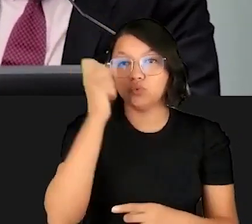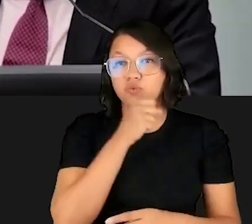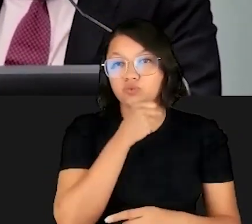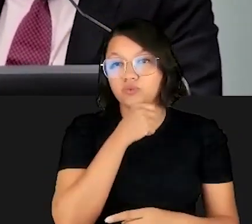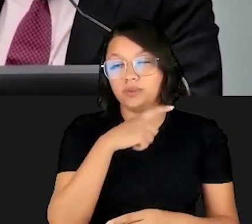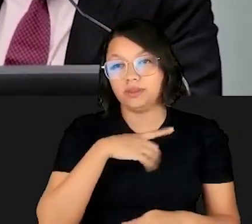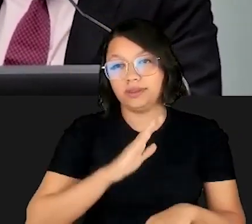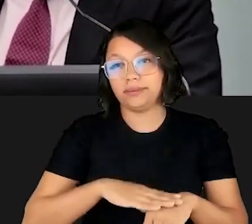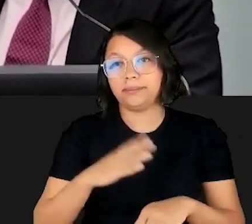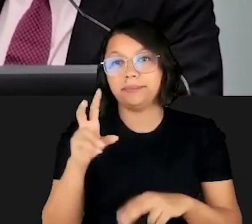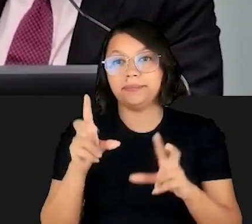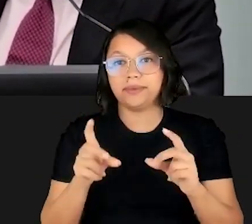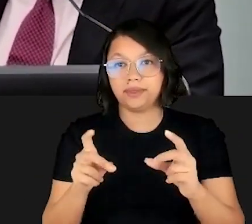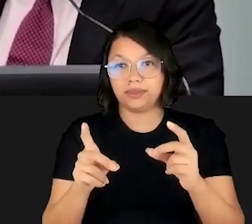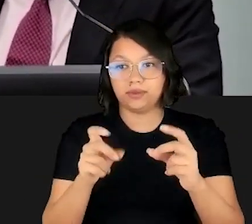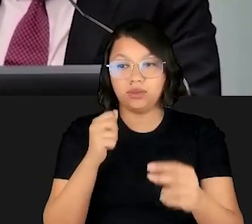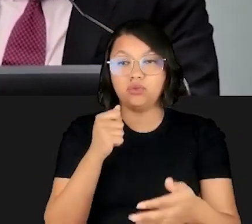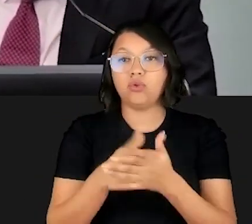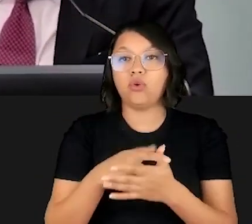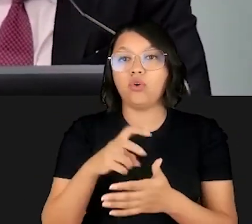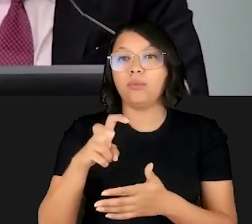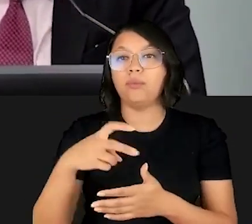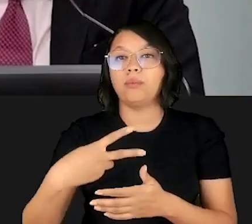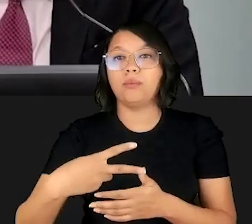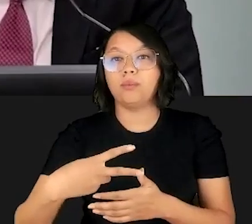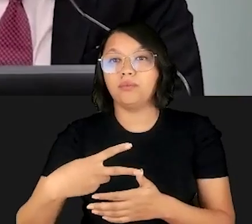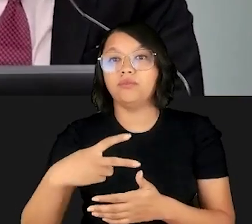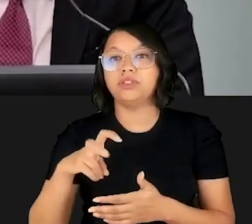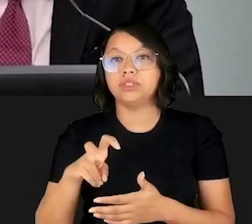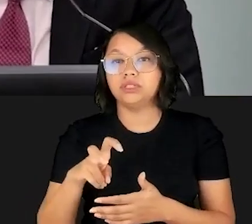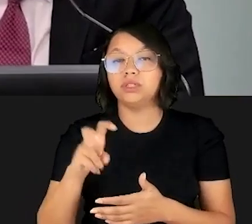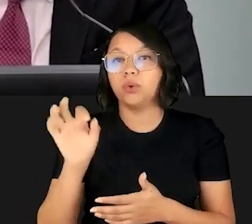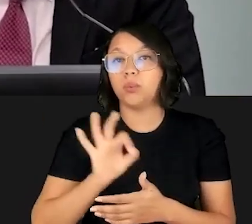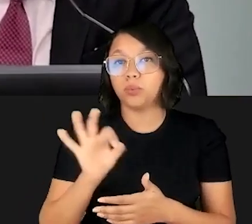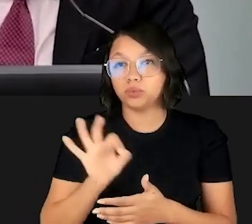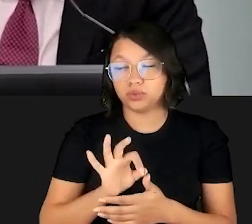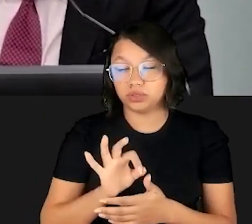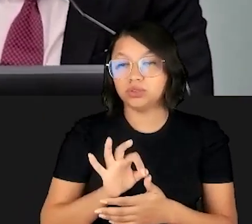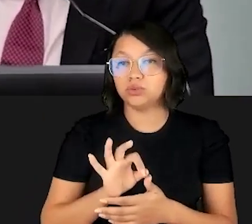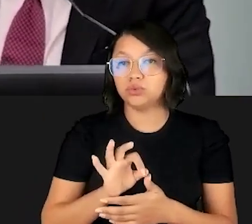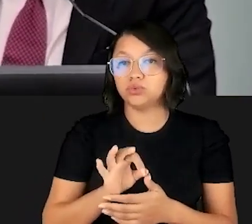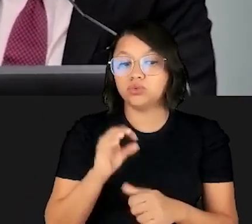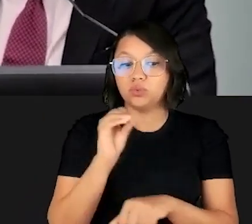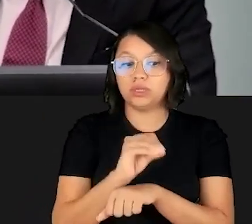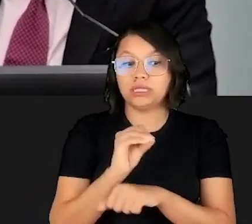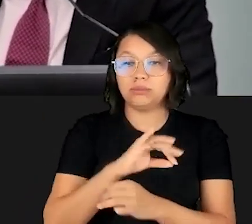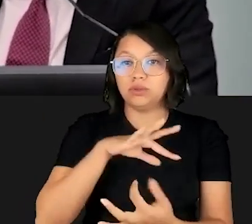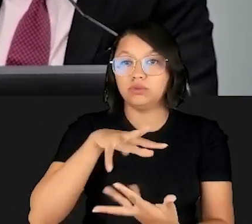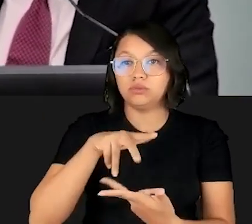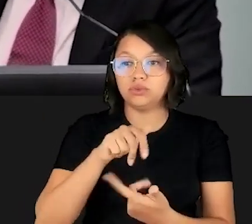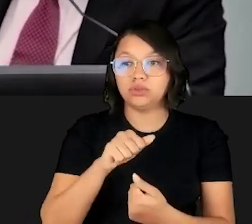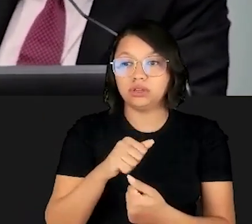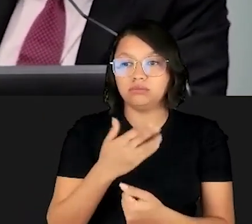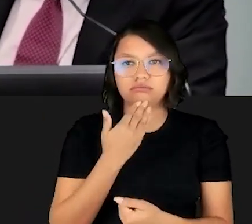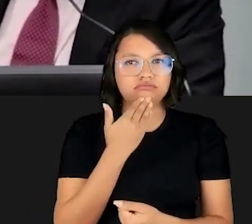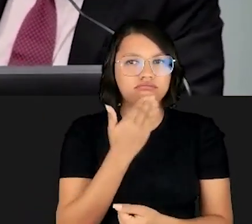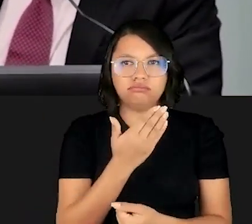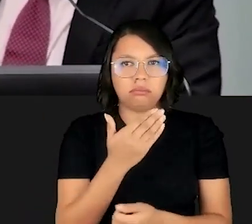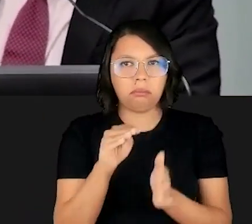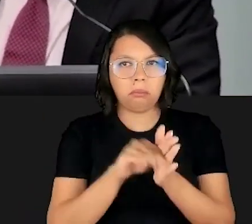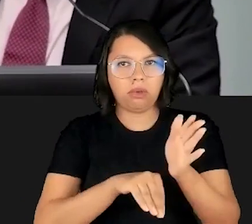americano compra, 25% do tratamento oncológico mundial, um quarto, e não pede desconto. Não